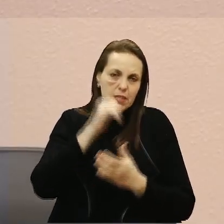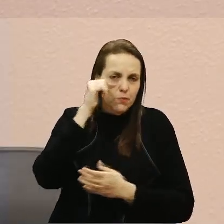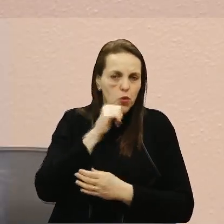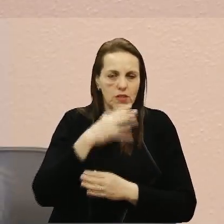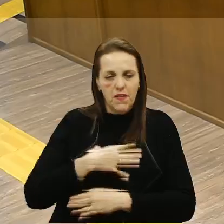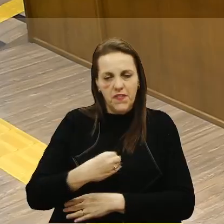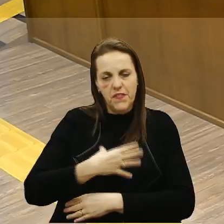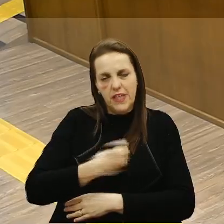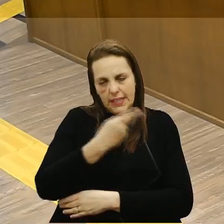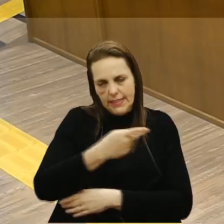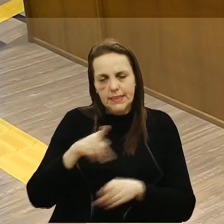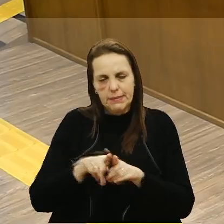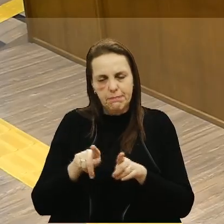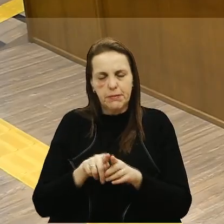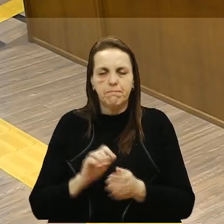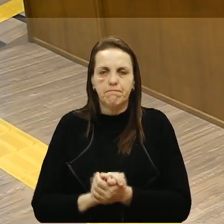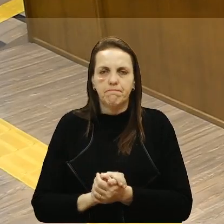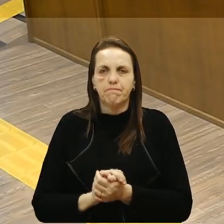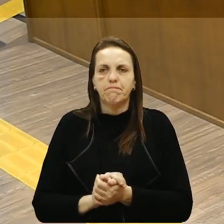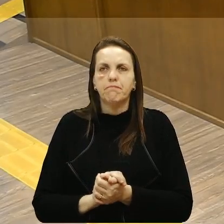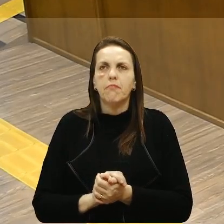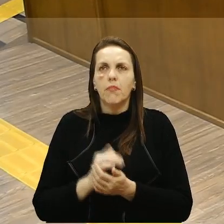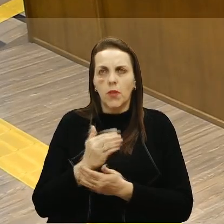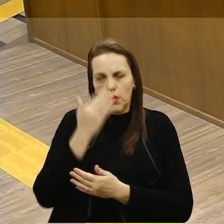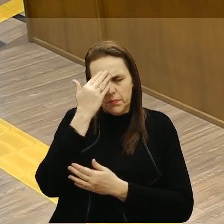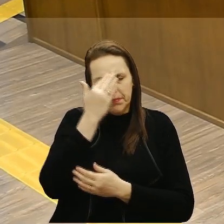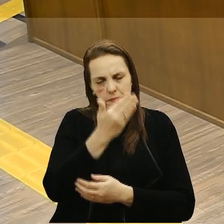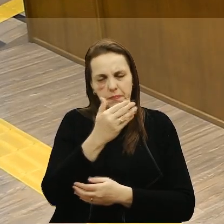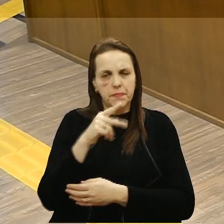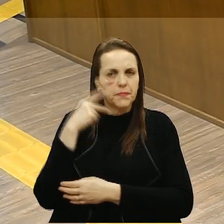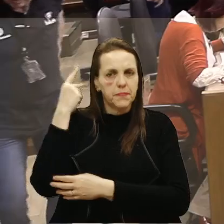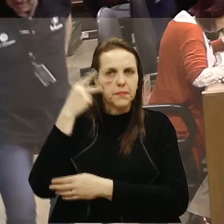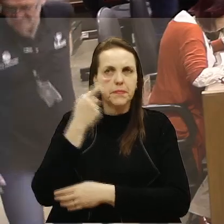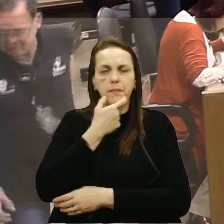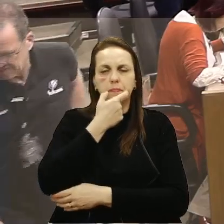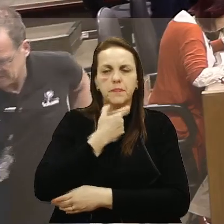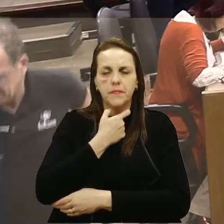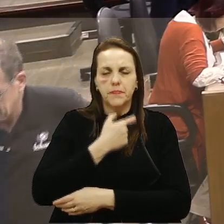presidente. Obrigado, vereador Bortola. Com a palavra, vereador Cristiano Becker.